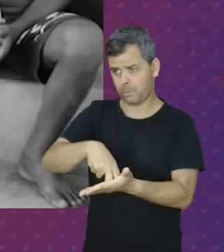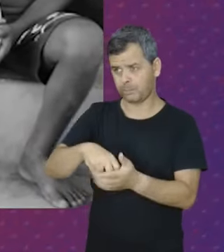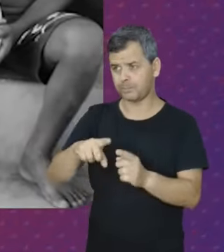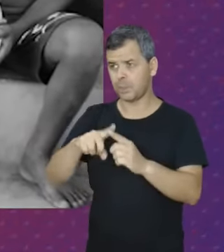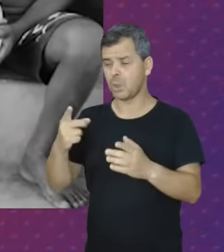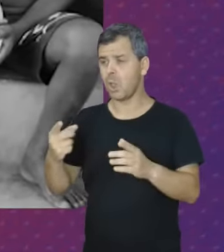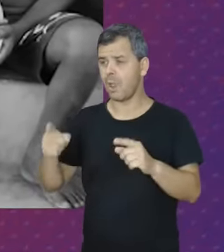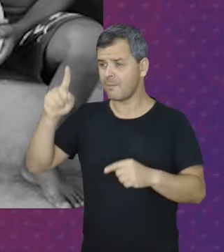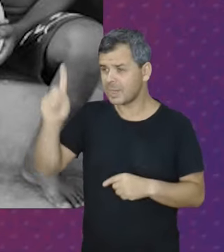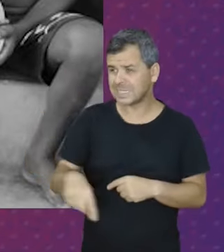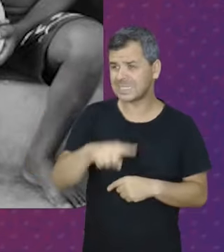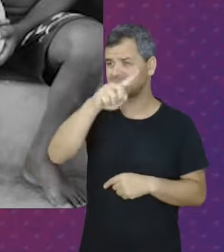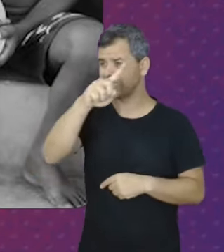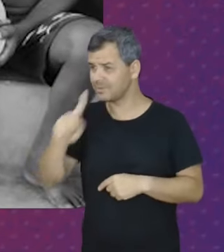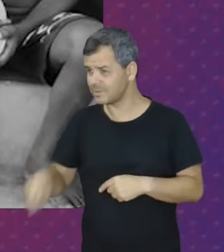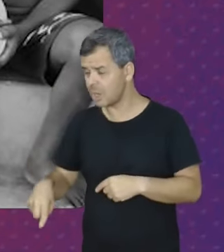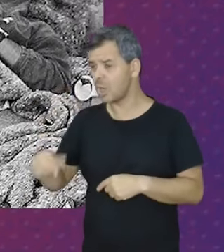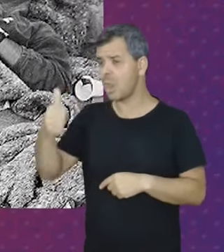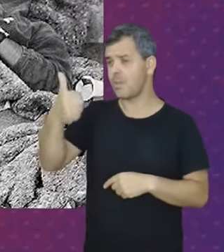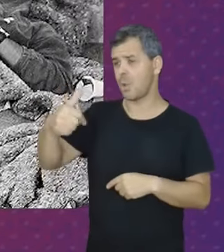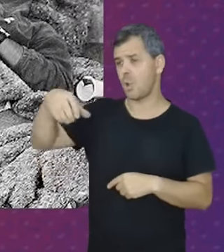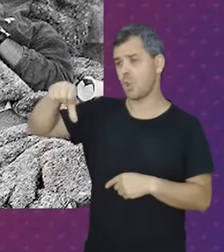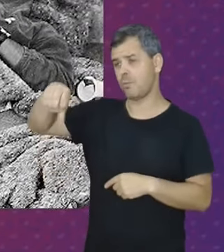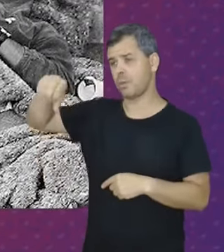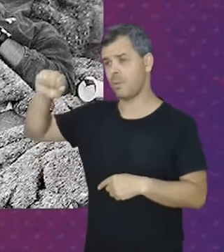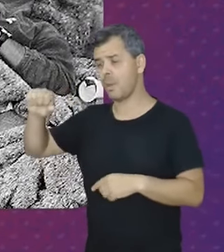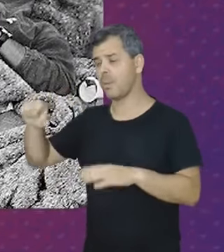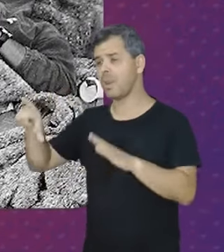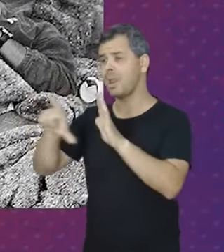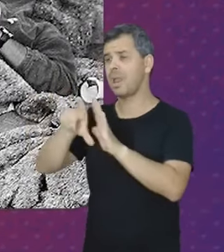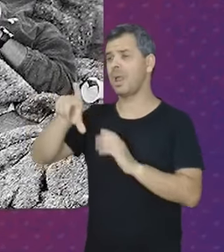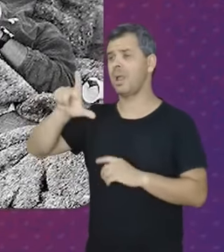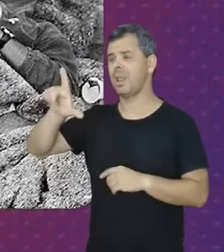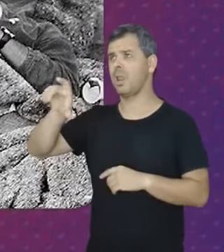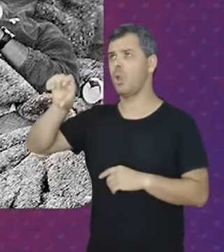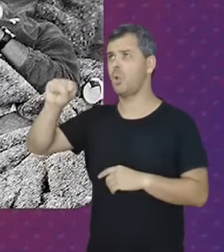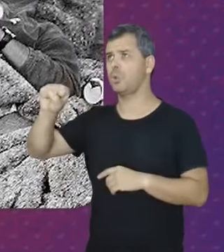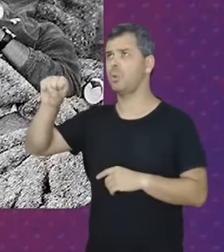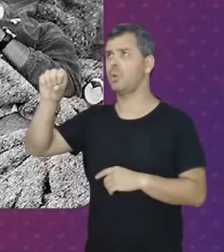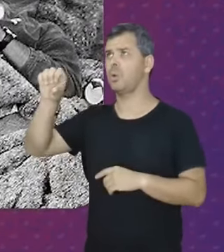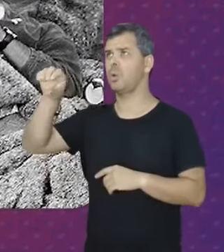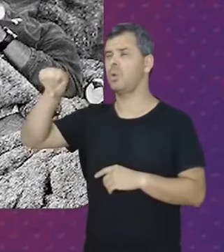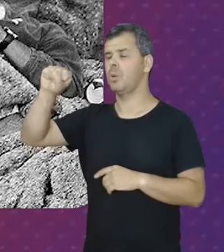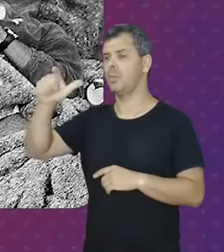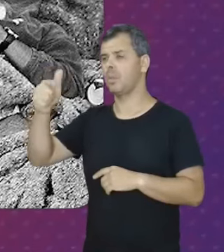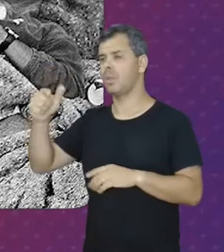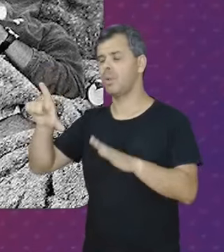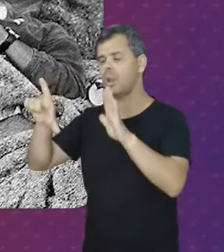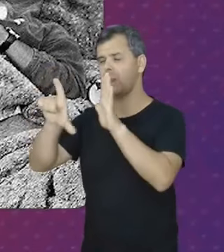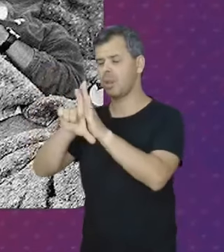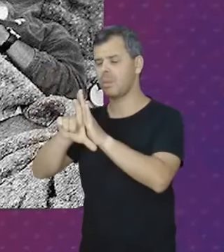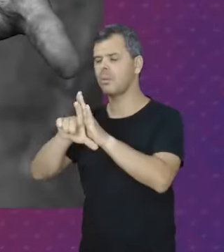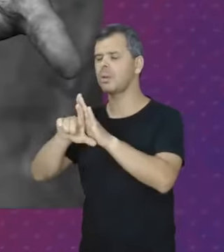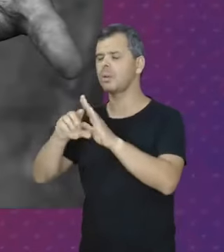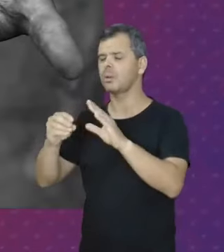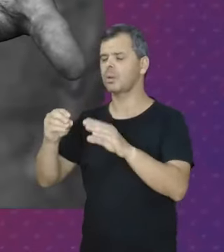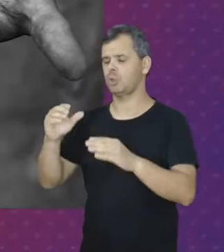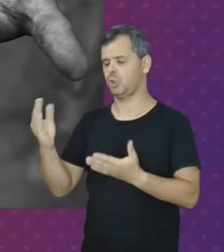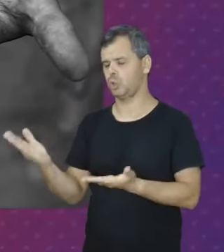foi revogado em 1990 pela Lei 8.069, também conhecida como Estatuto da Criança e